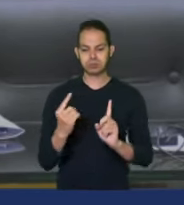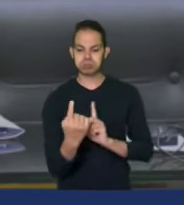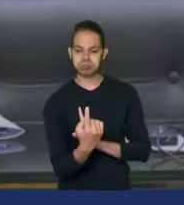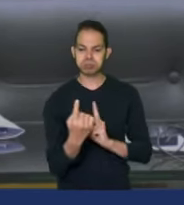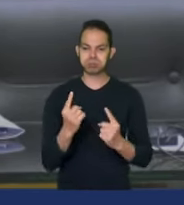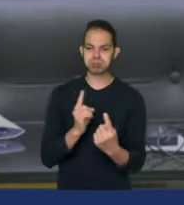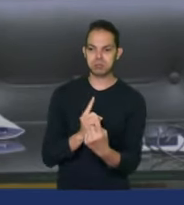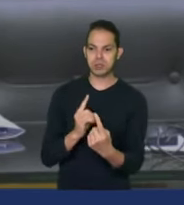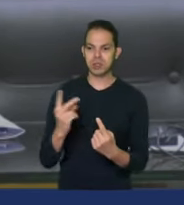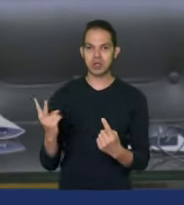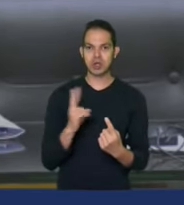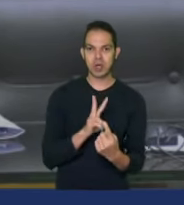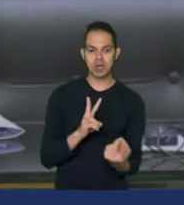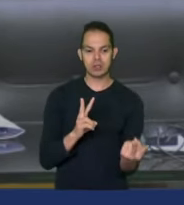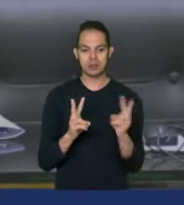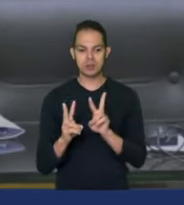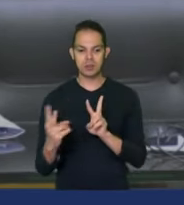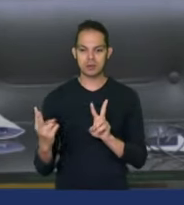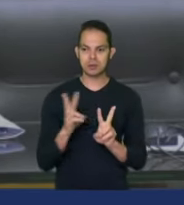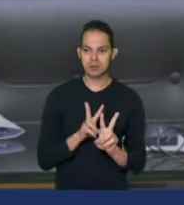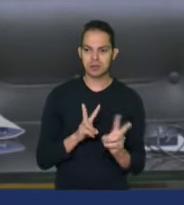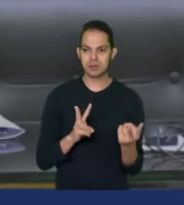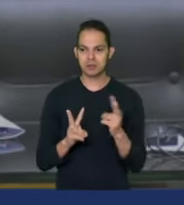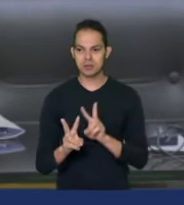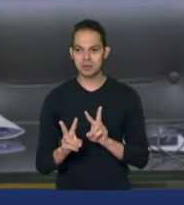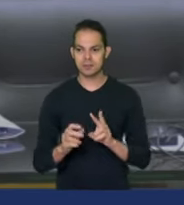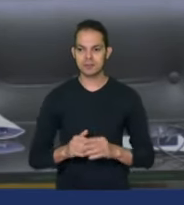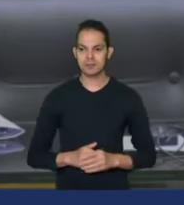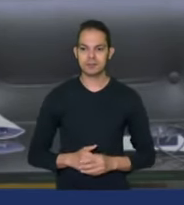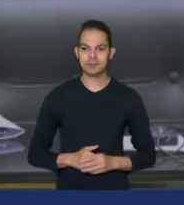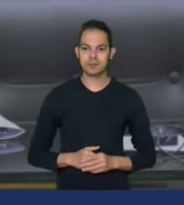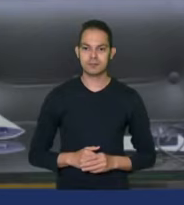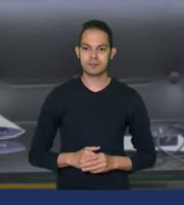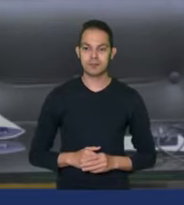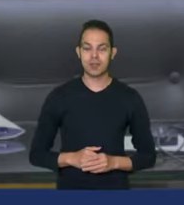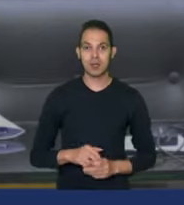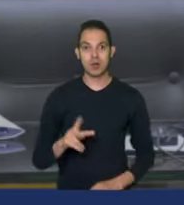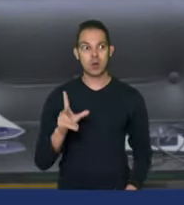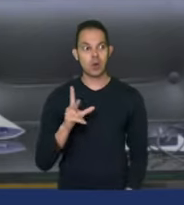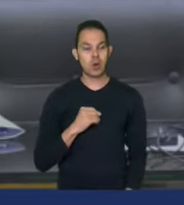dois. Ave Maria. Quero envolver esse grito.